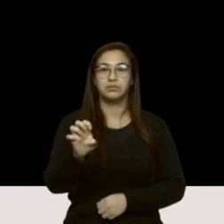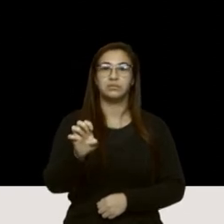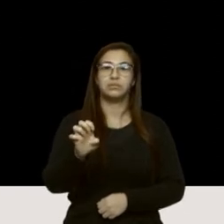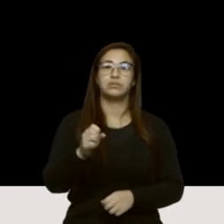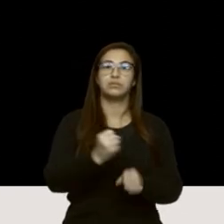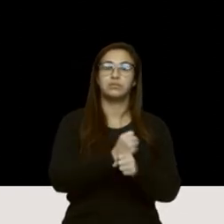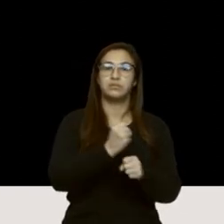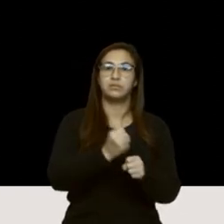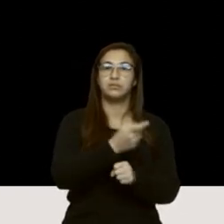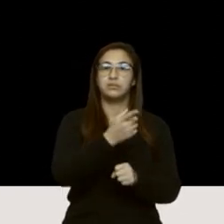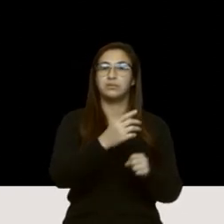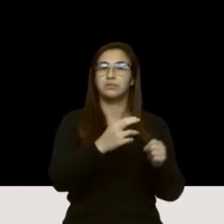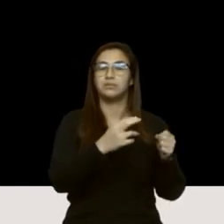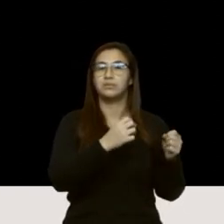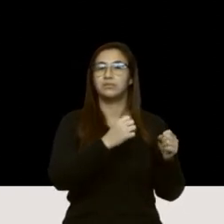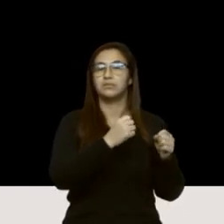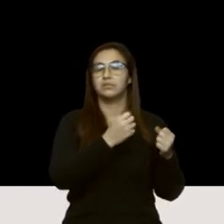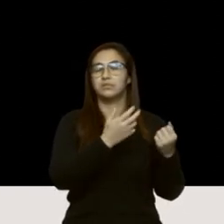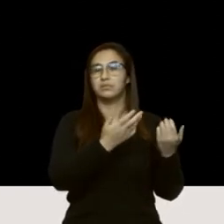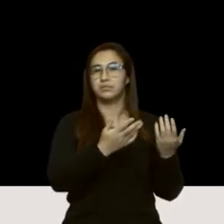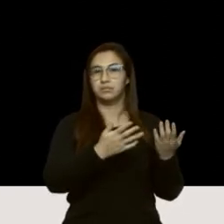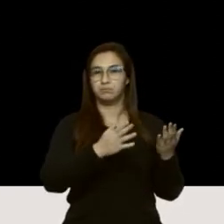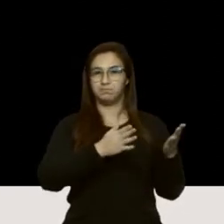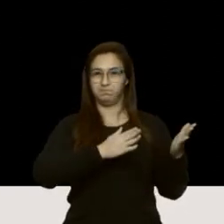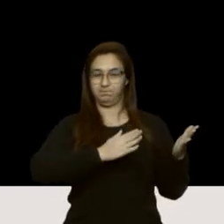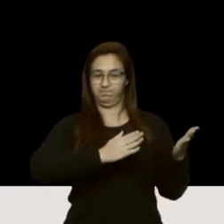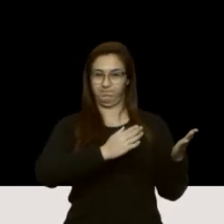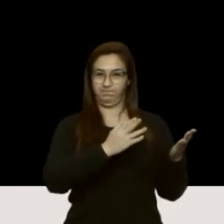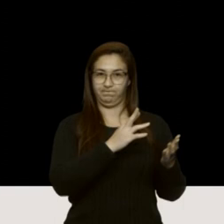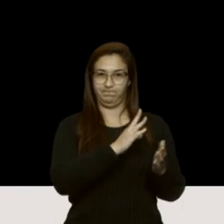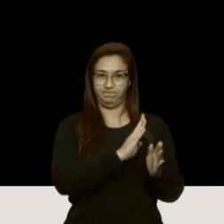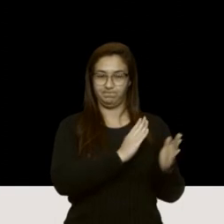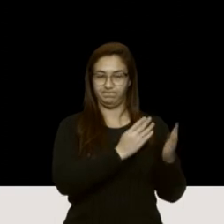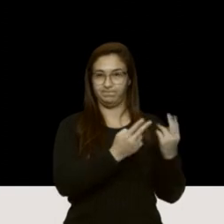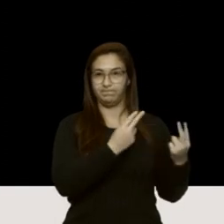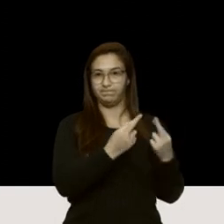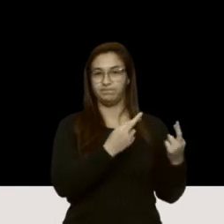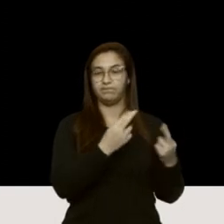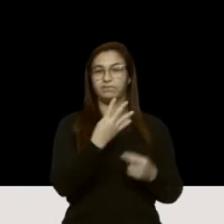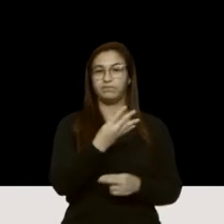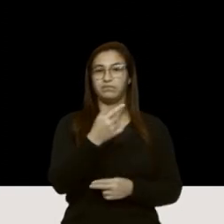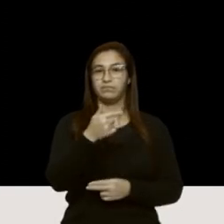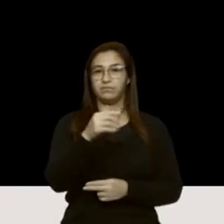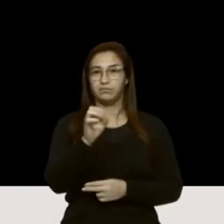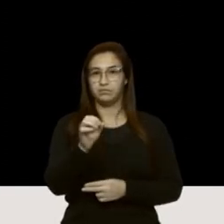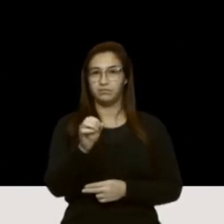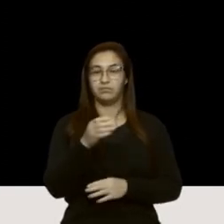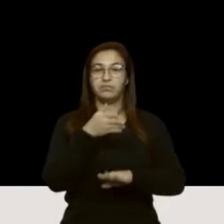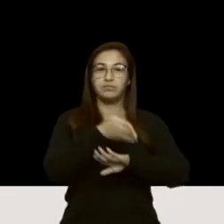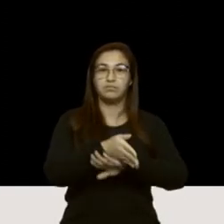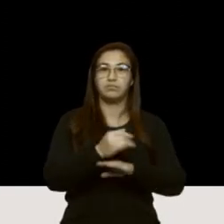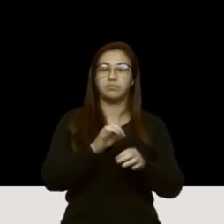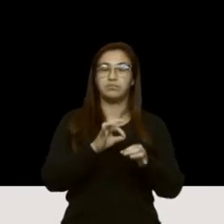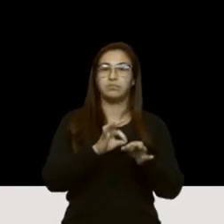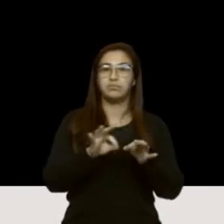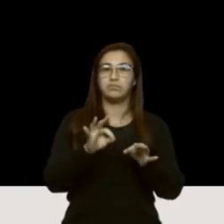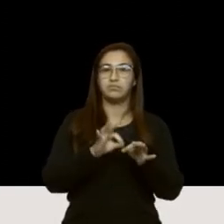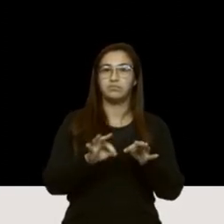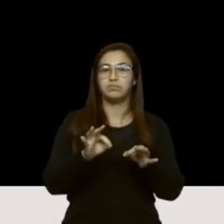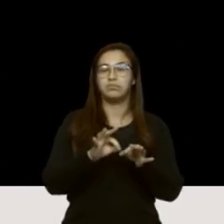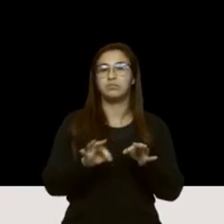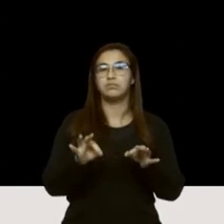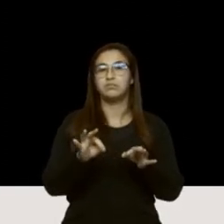nas vias paralelas à rodovia BR-470, que dão acesso ao Instituto Federal